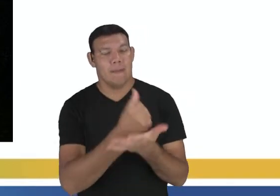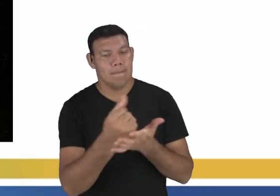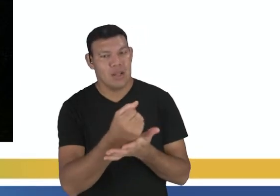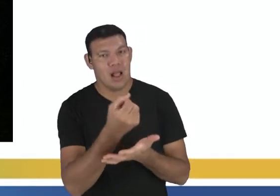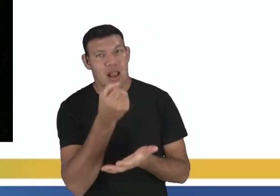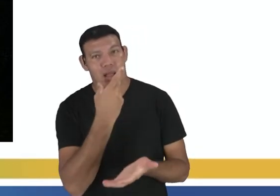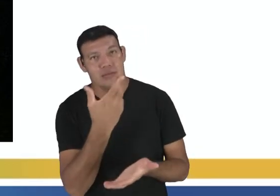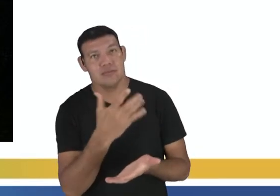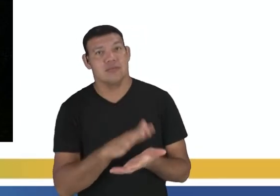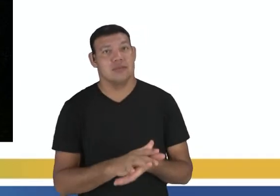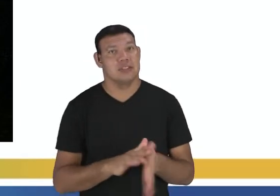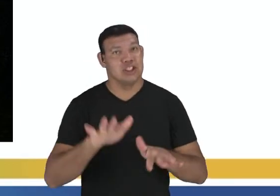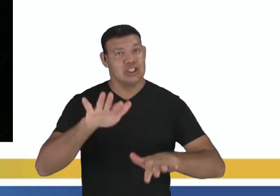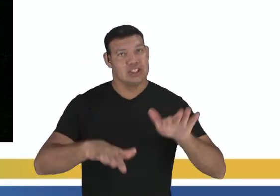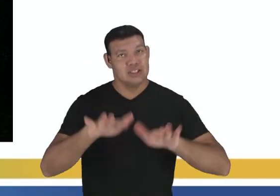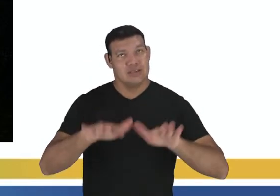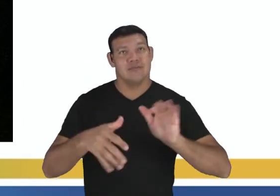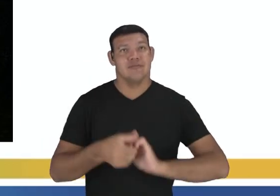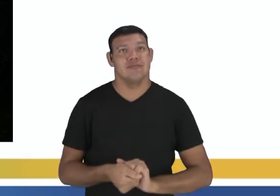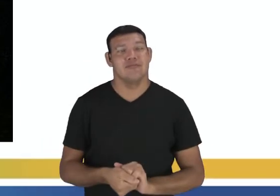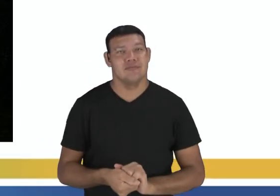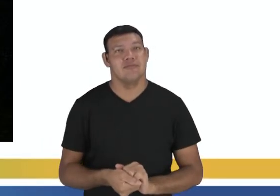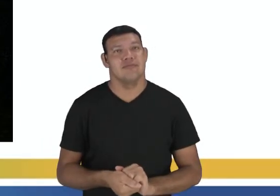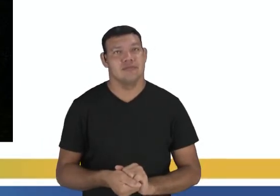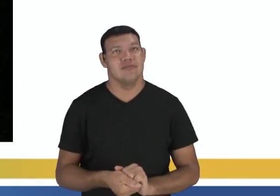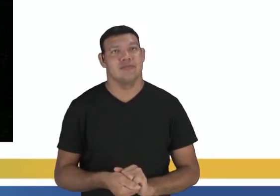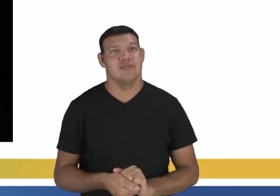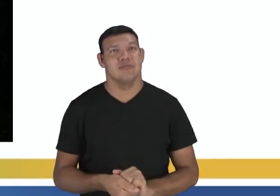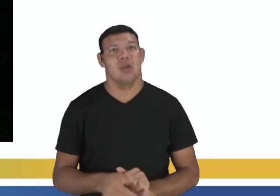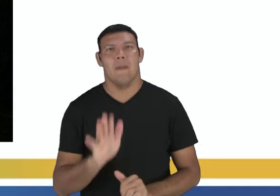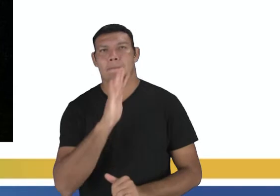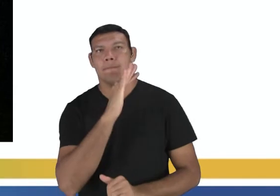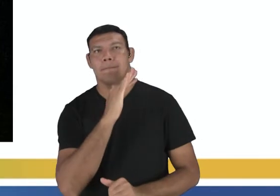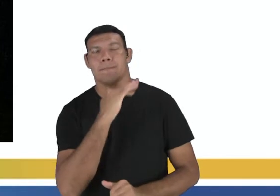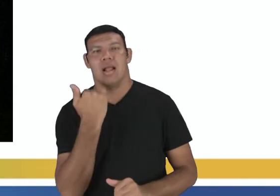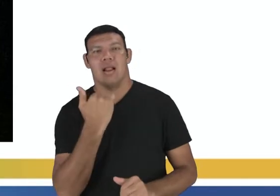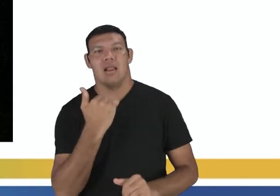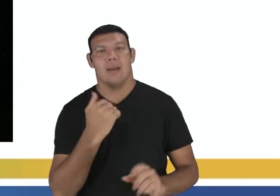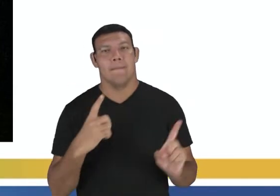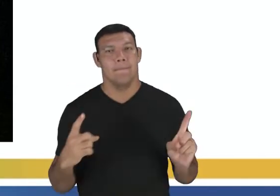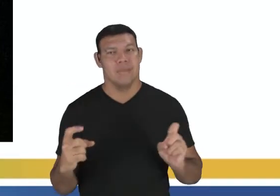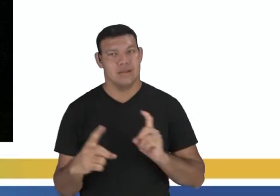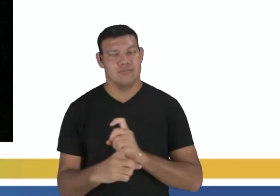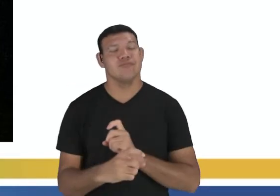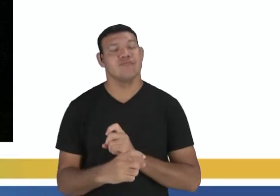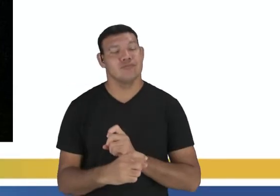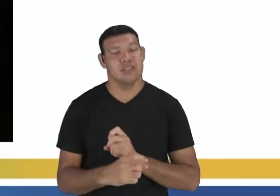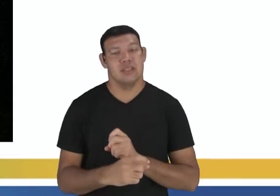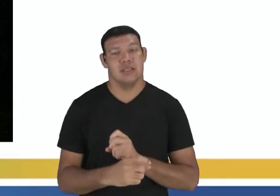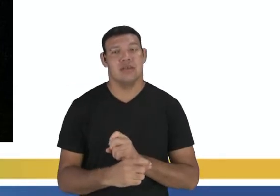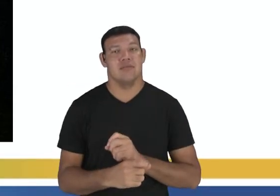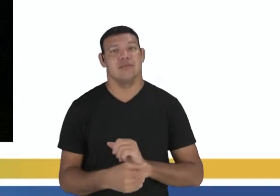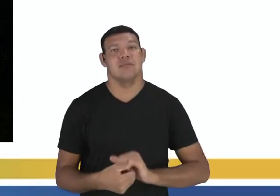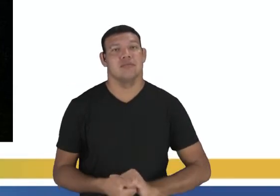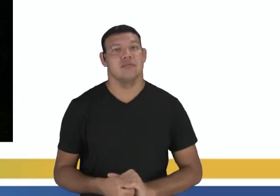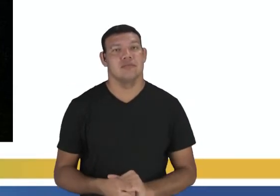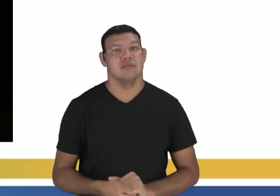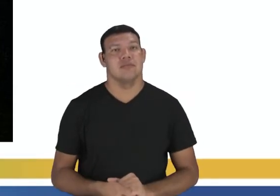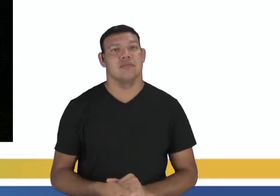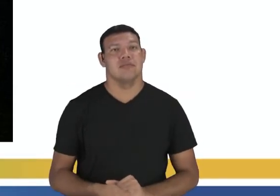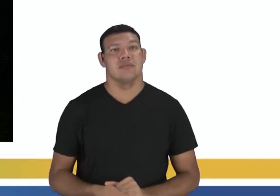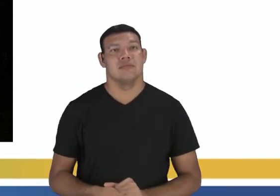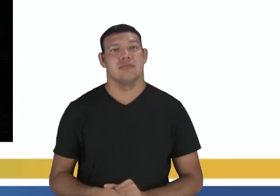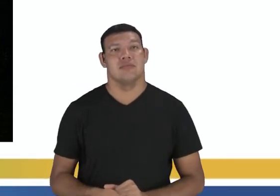terapia medicamentosa, né? Ou às vezes a larva em si ela morre em alguns dias, tá? Mas se ela não morrer, é necessário procurar atendimento